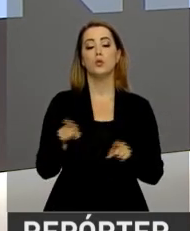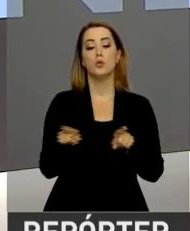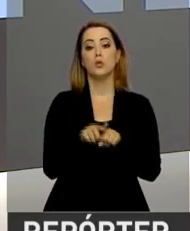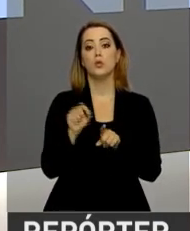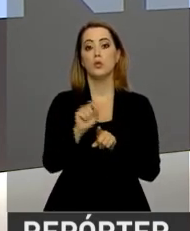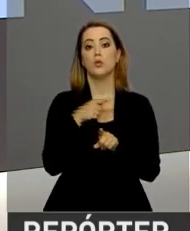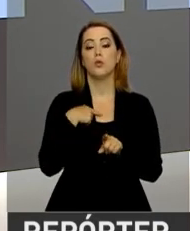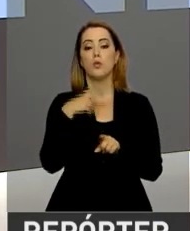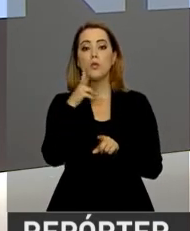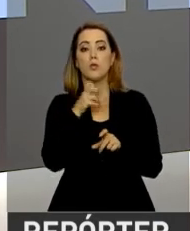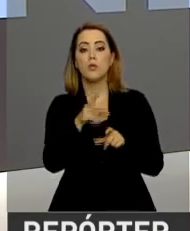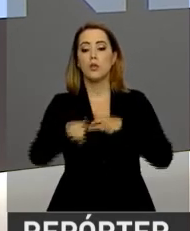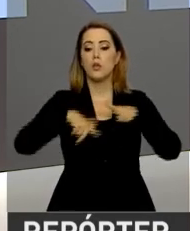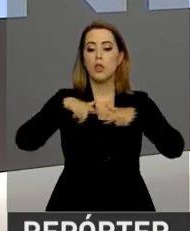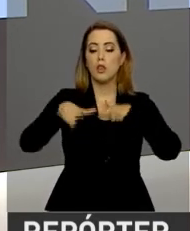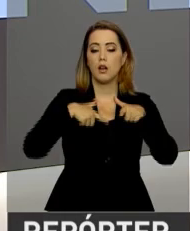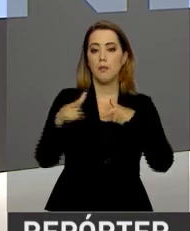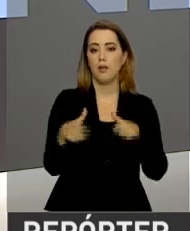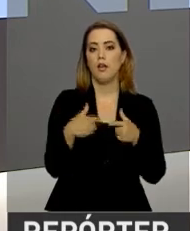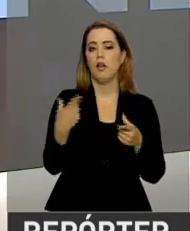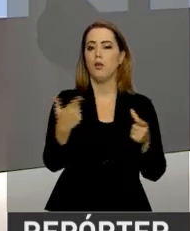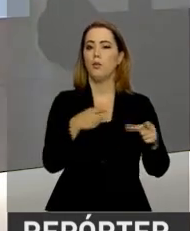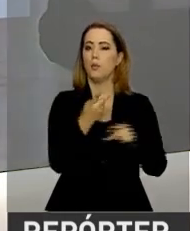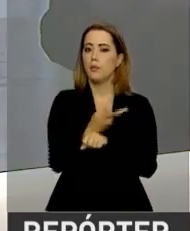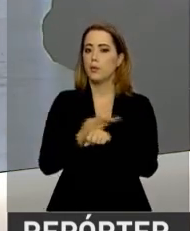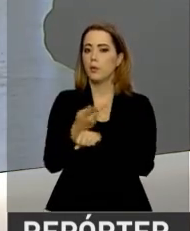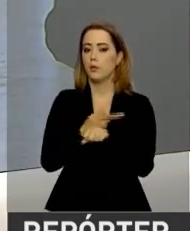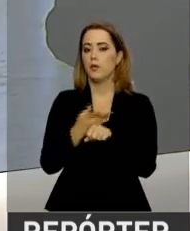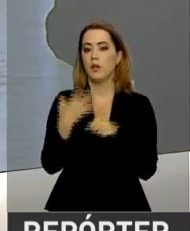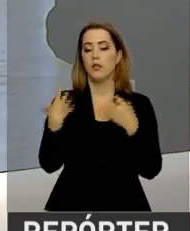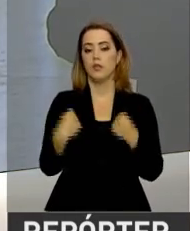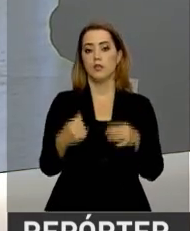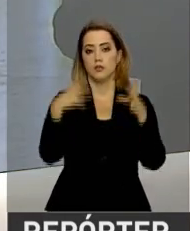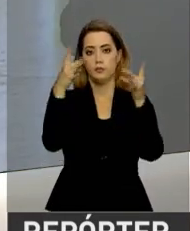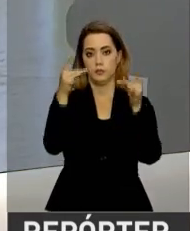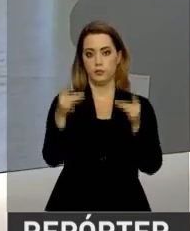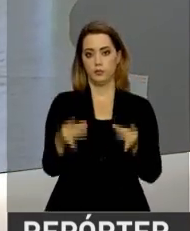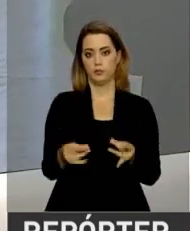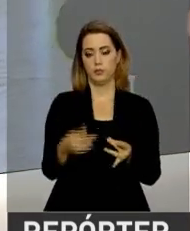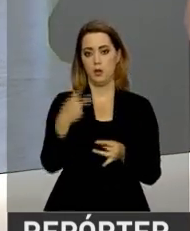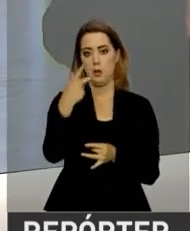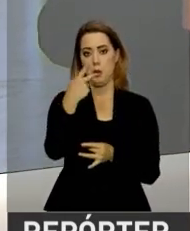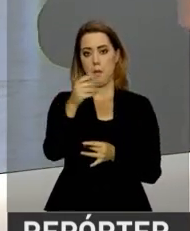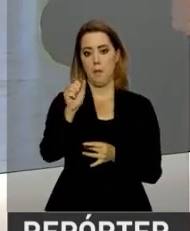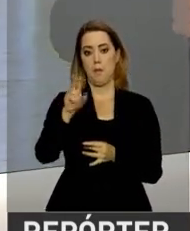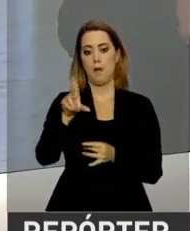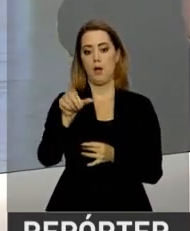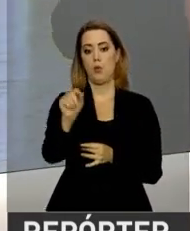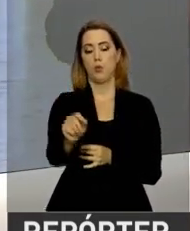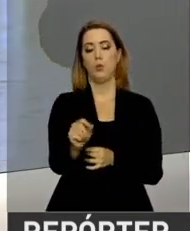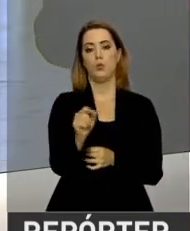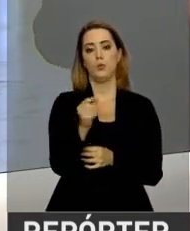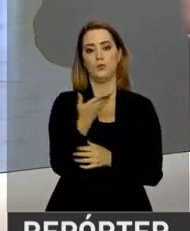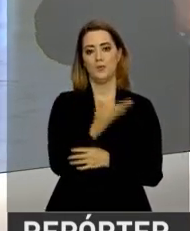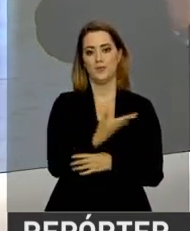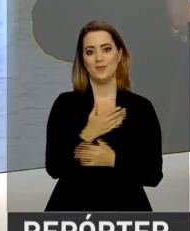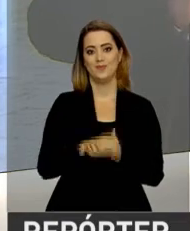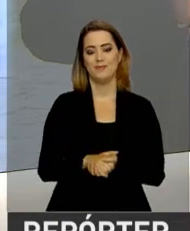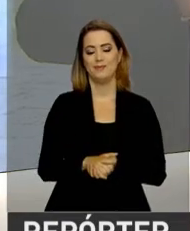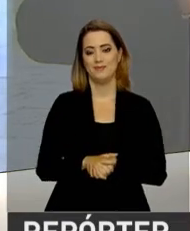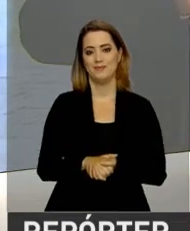o painel de monitoramento do mercado de trabalho não saber os detalhes ao vivo com o repórter paulo la sálvia que já está aqui comigo no telão boa tarde